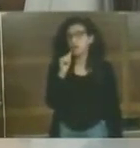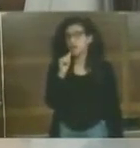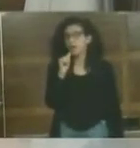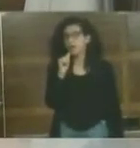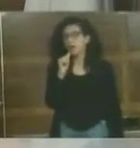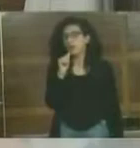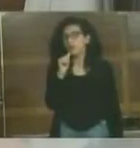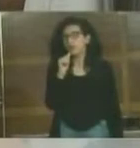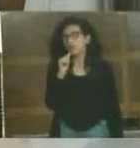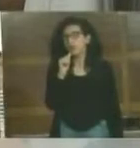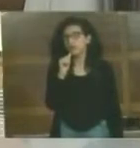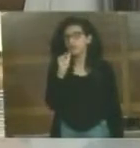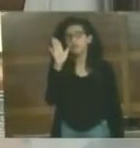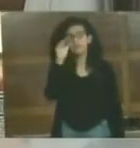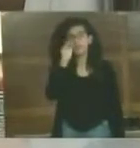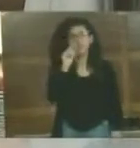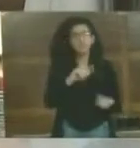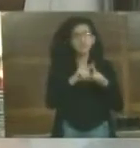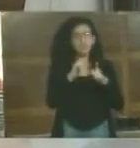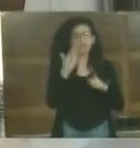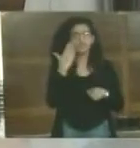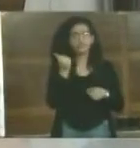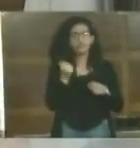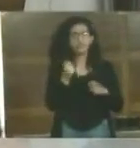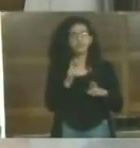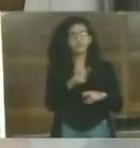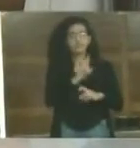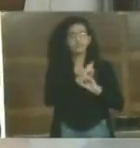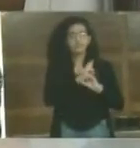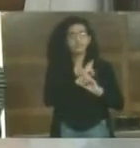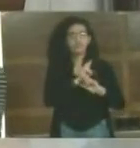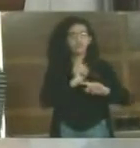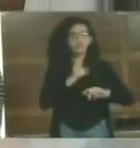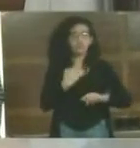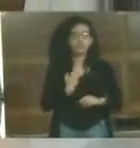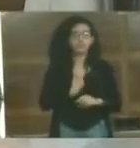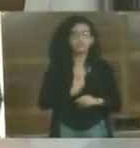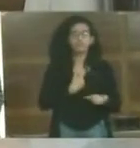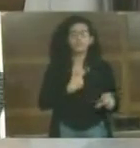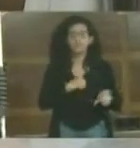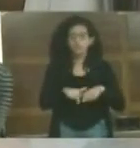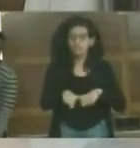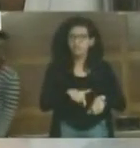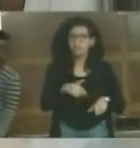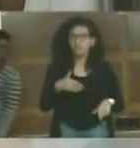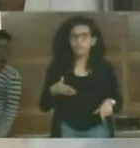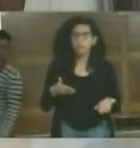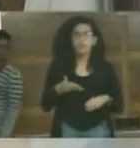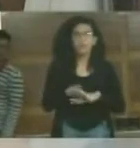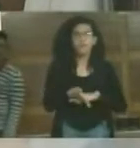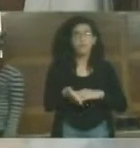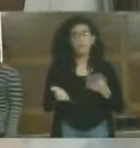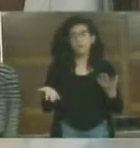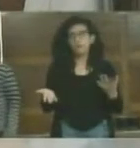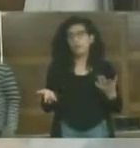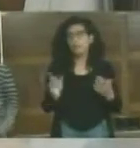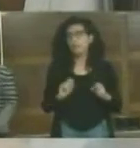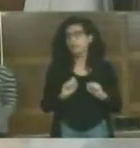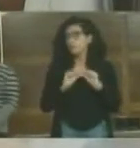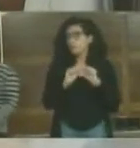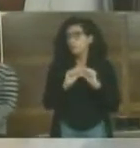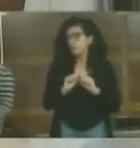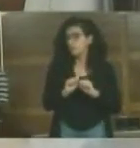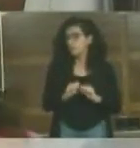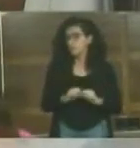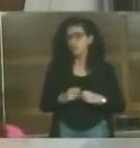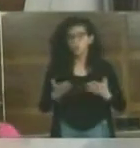sabemos da nossa responsabilidade, estamos atuando aí dentro desse clima que hoje nós estamos ocupados,